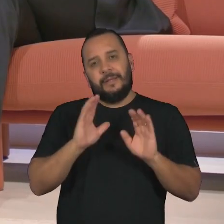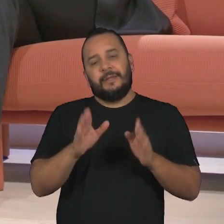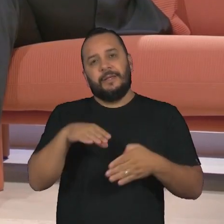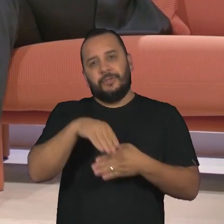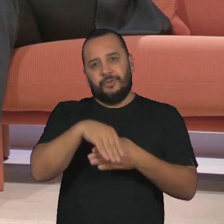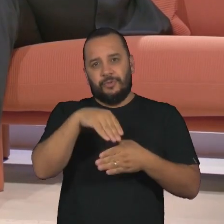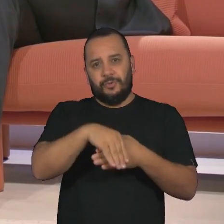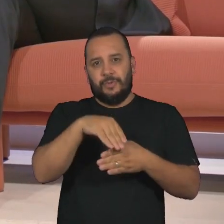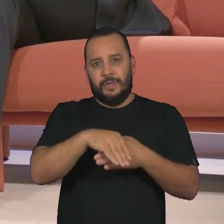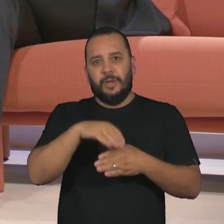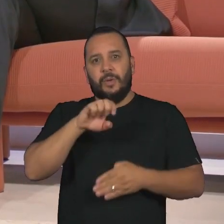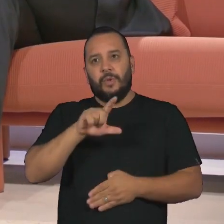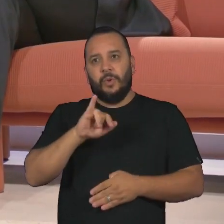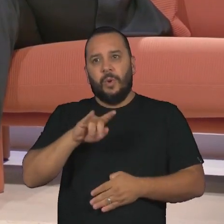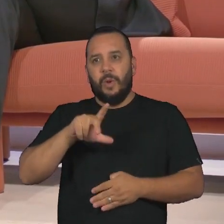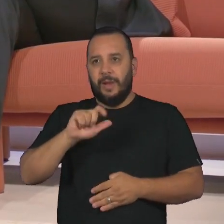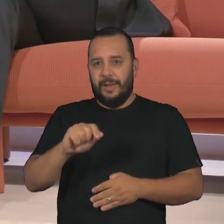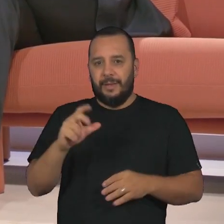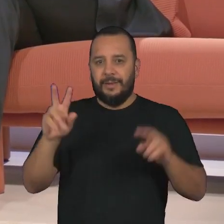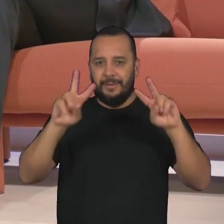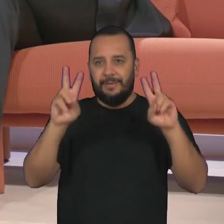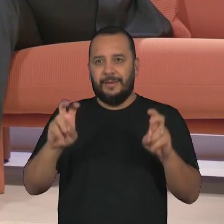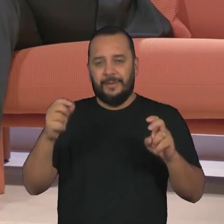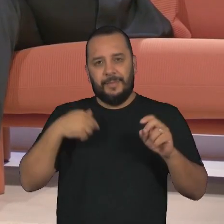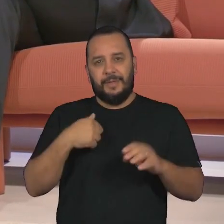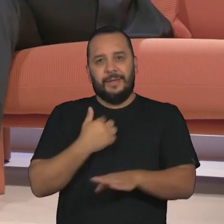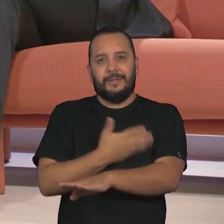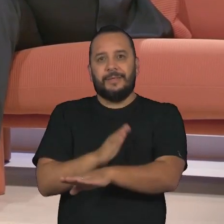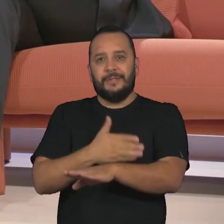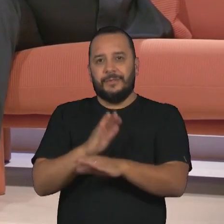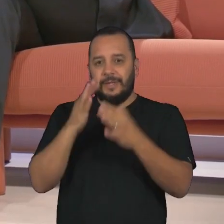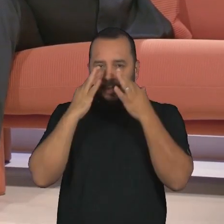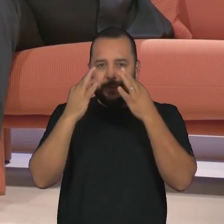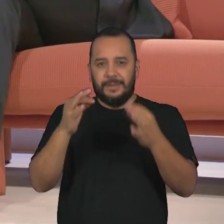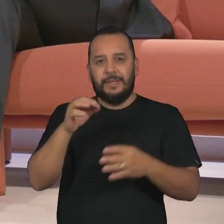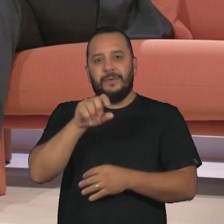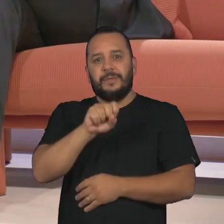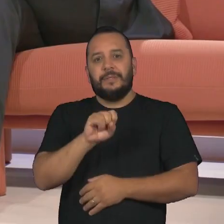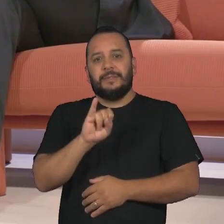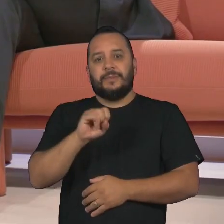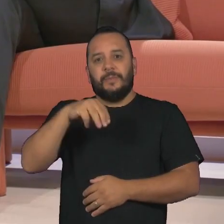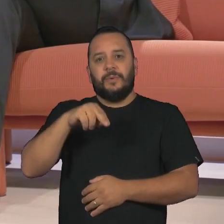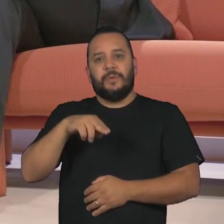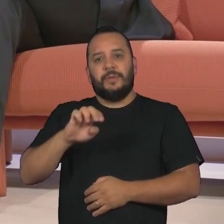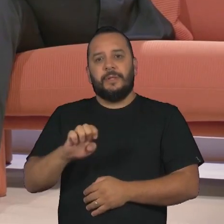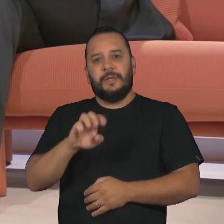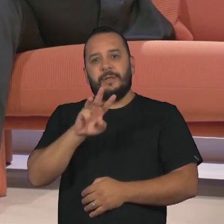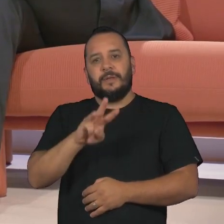chama Exercícios de Atenção, Simone Weil, leitora dos gregos.